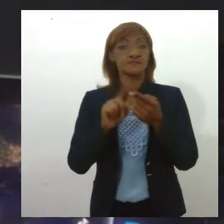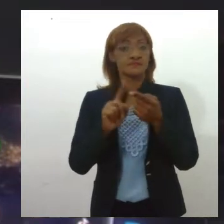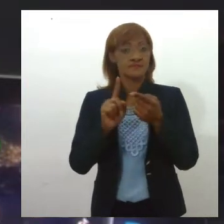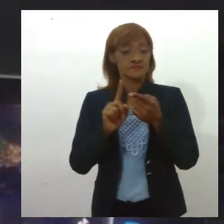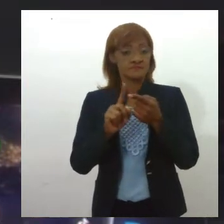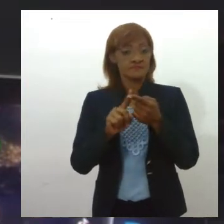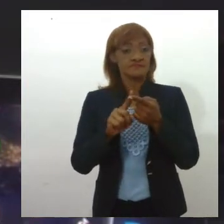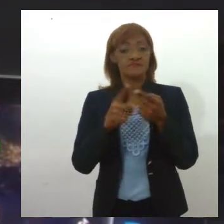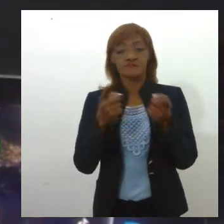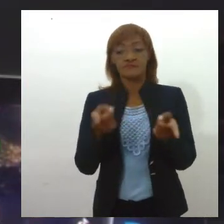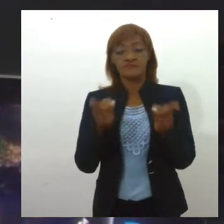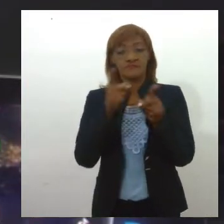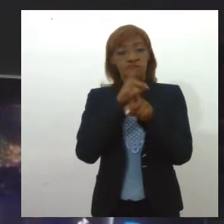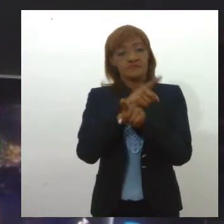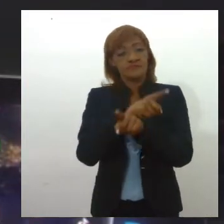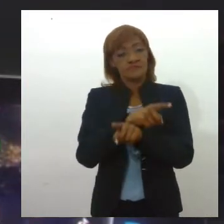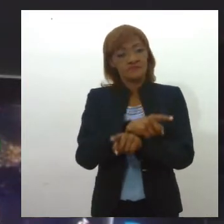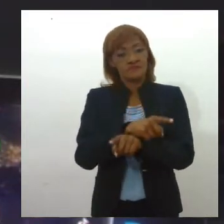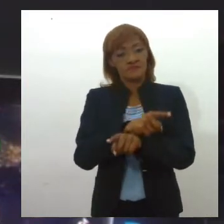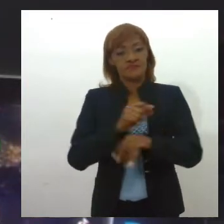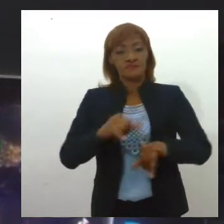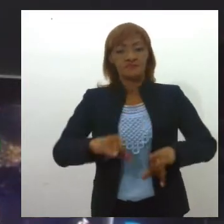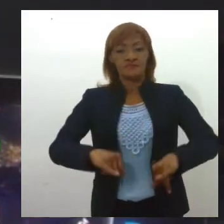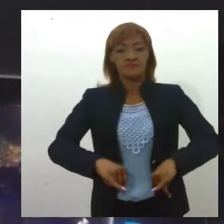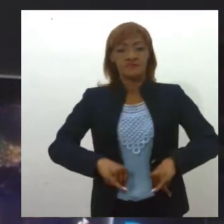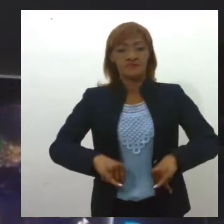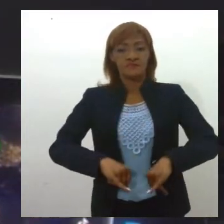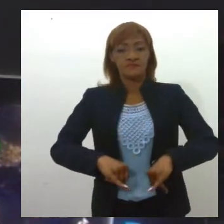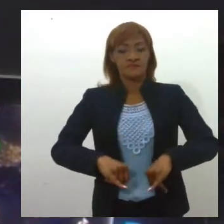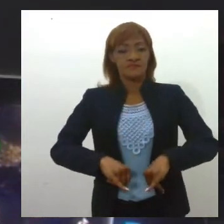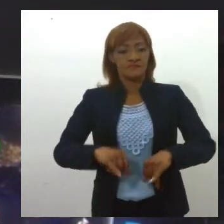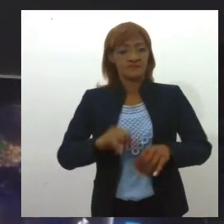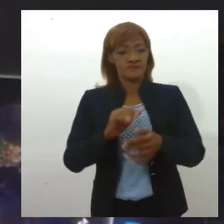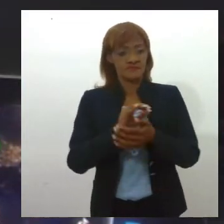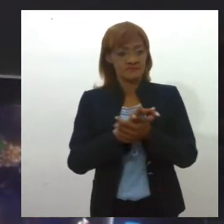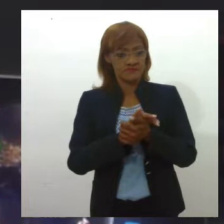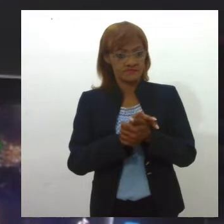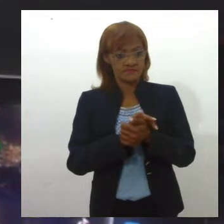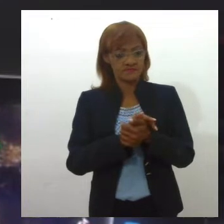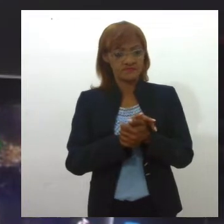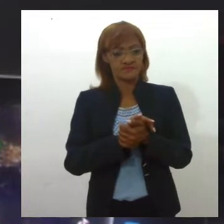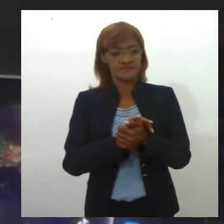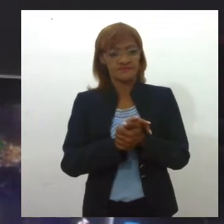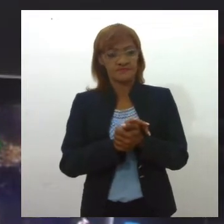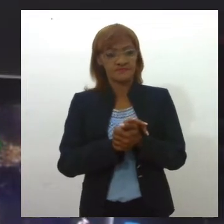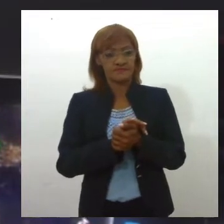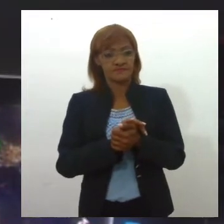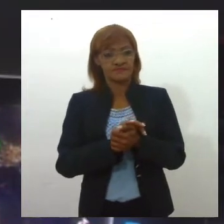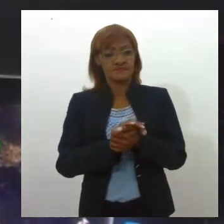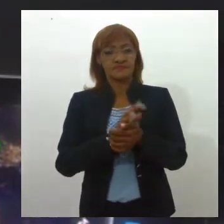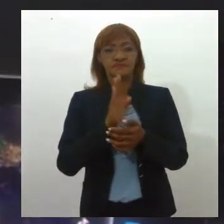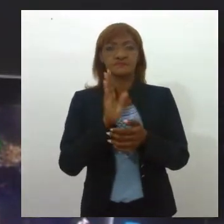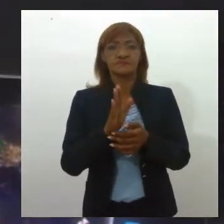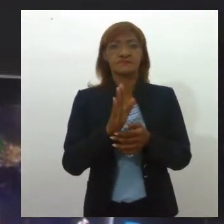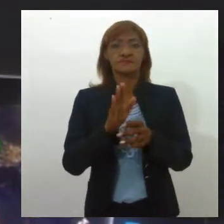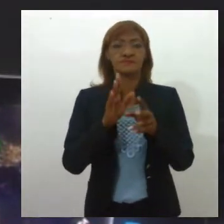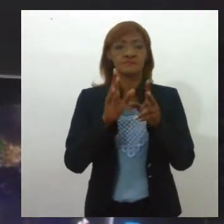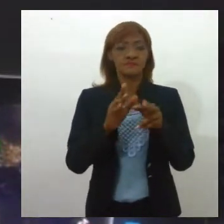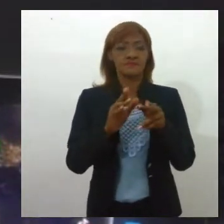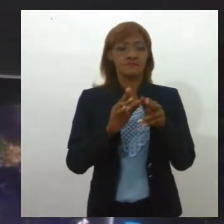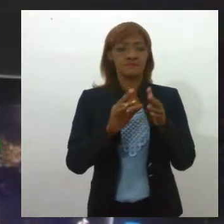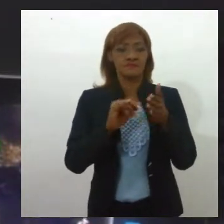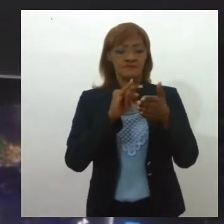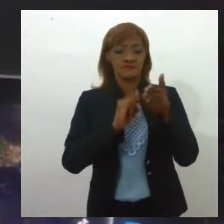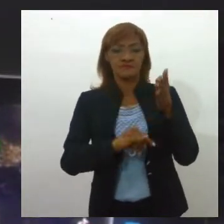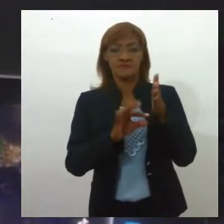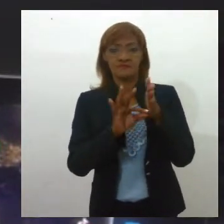contrária, quando o empregado sofre, por parte do empregador, uma lesão contratual. O